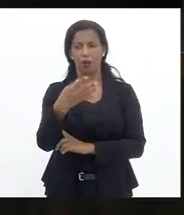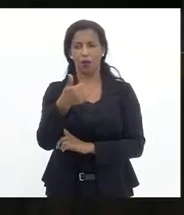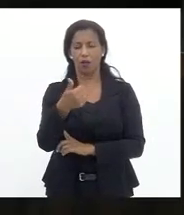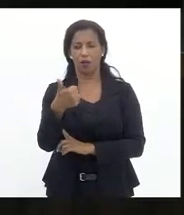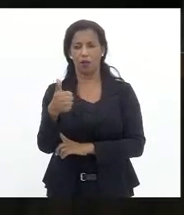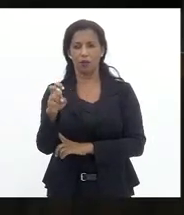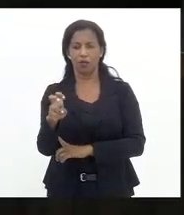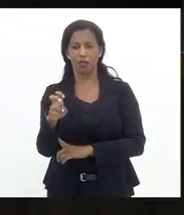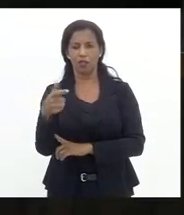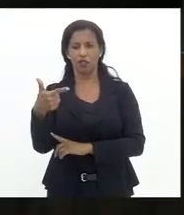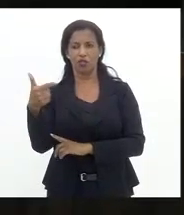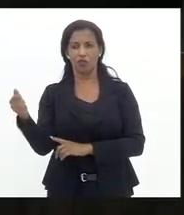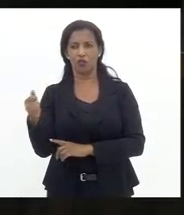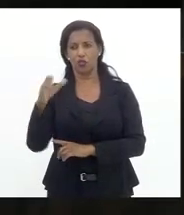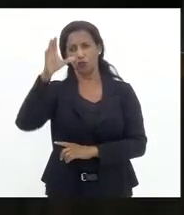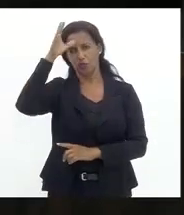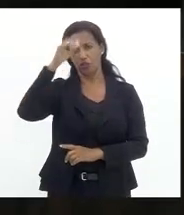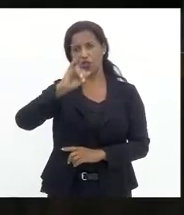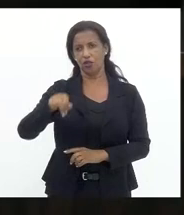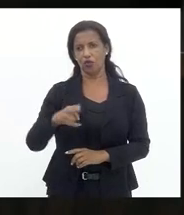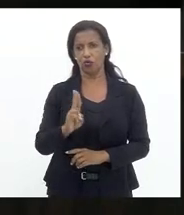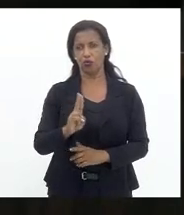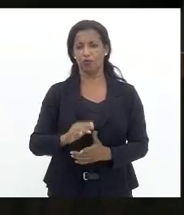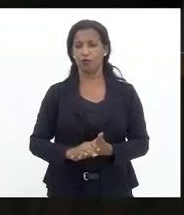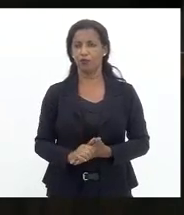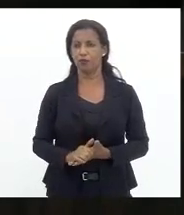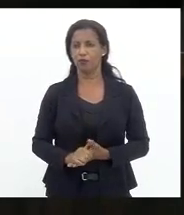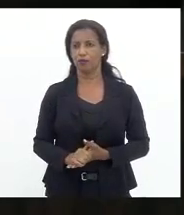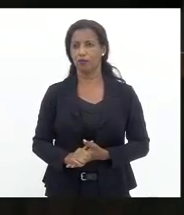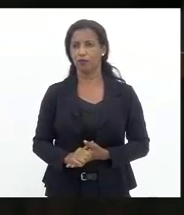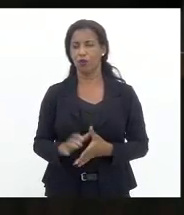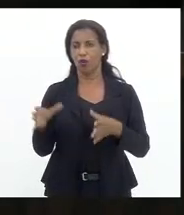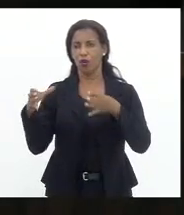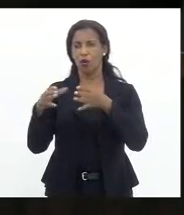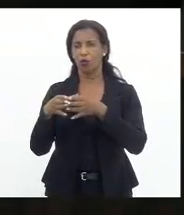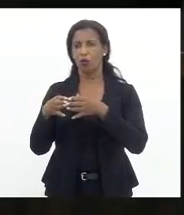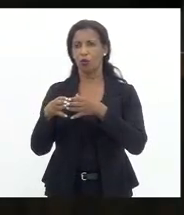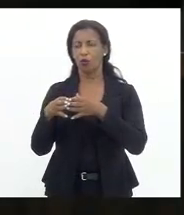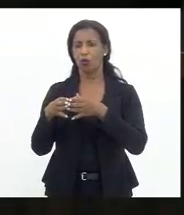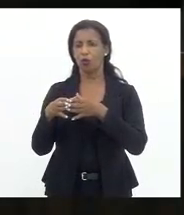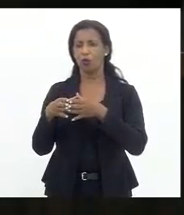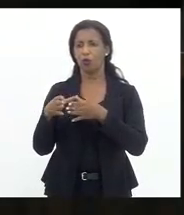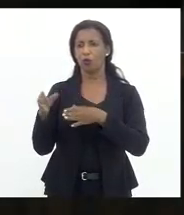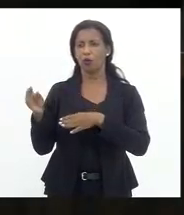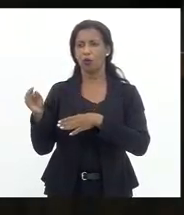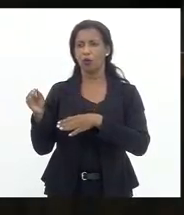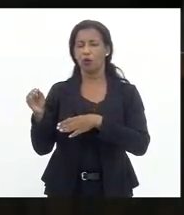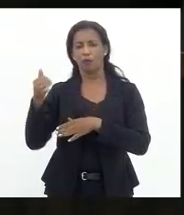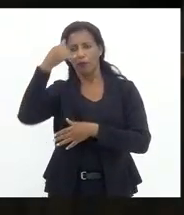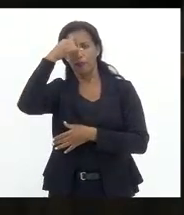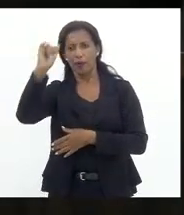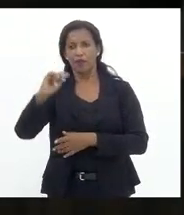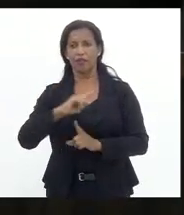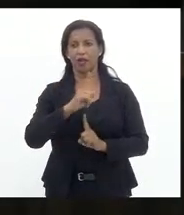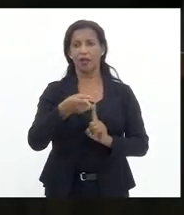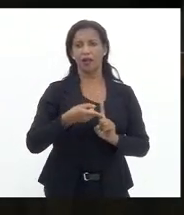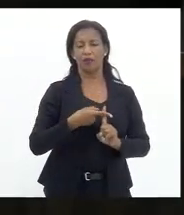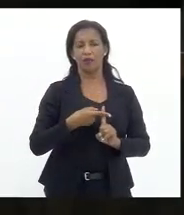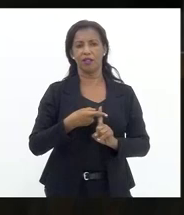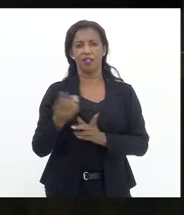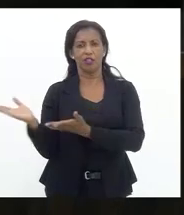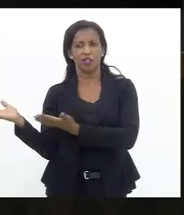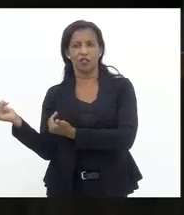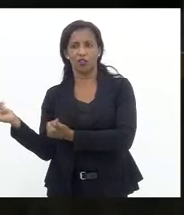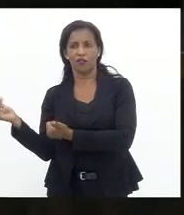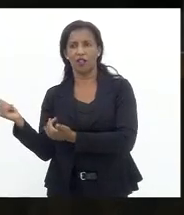4115 de 21, de autoria da deputada Tia Ju, que cria os grupos de orientação para prevenir a gravidez na adolescência, destinada